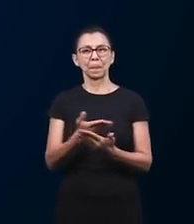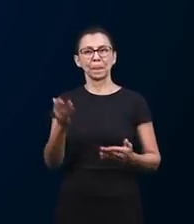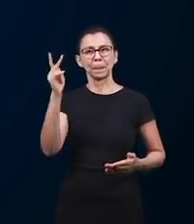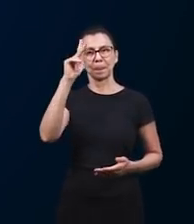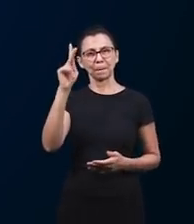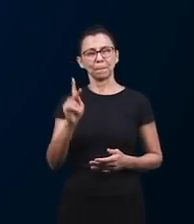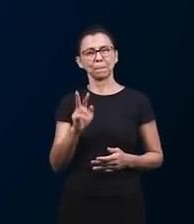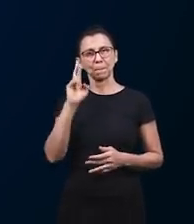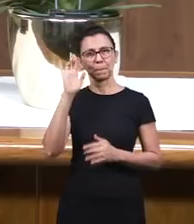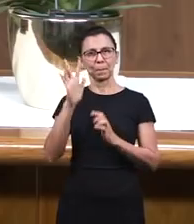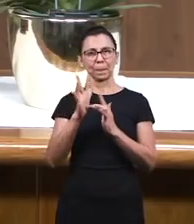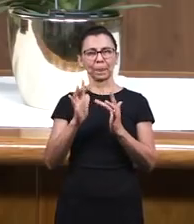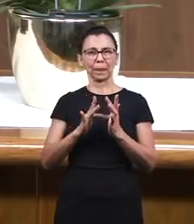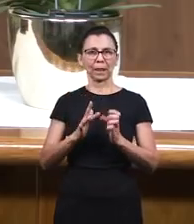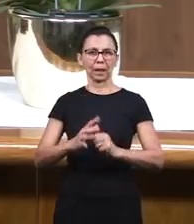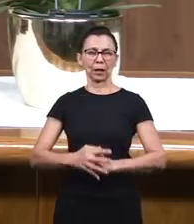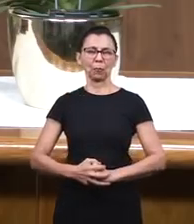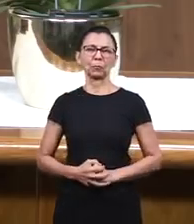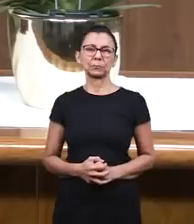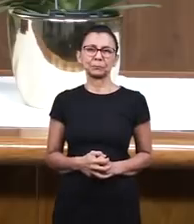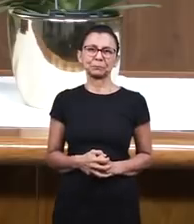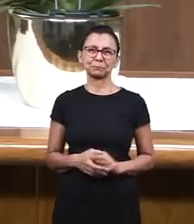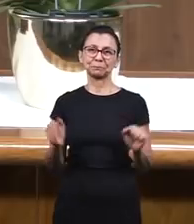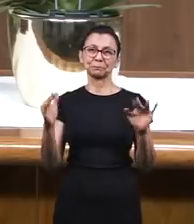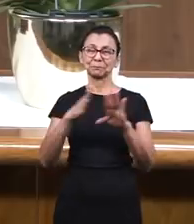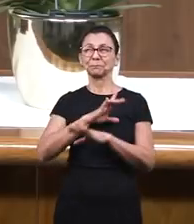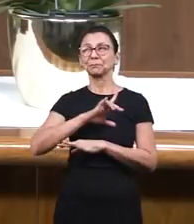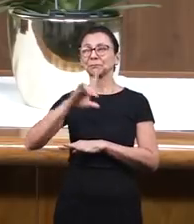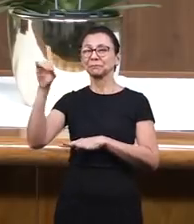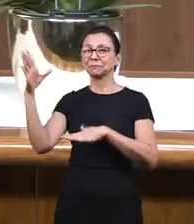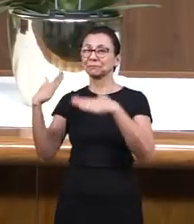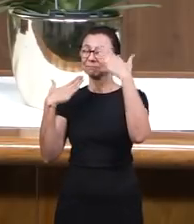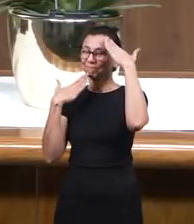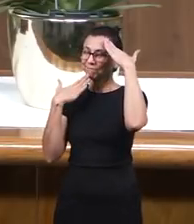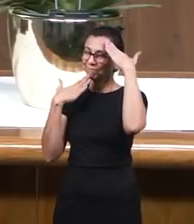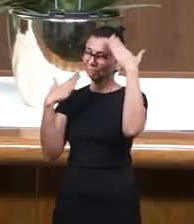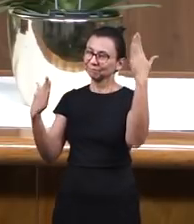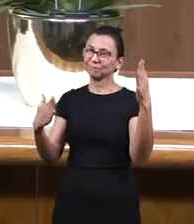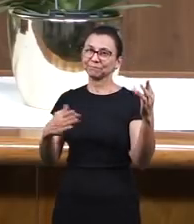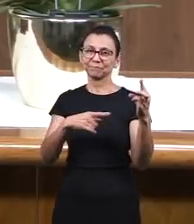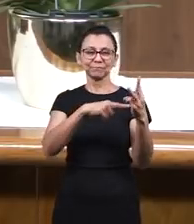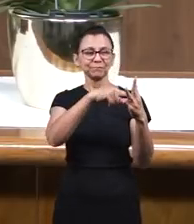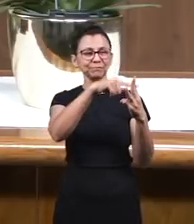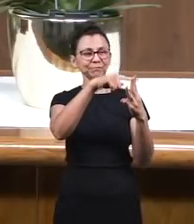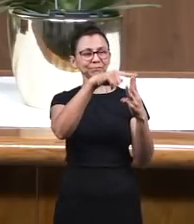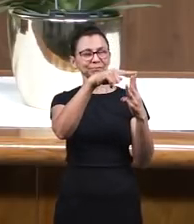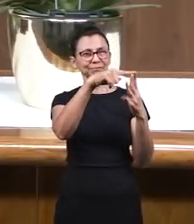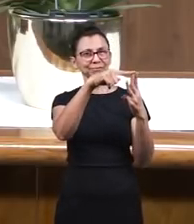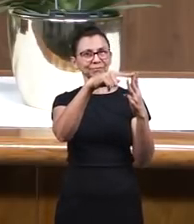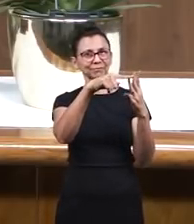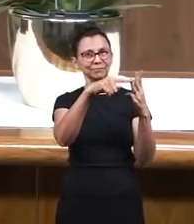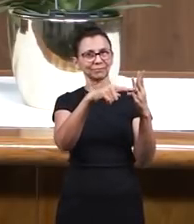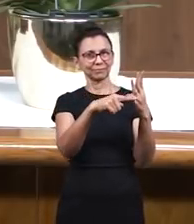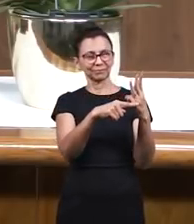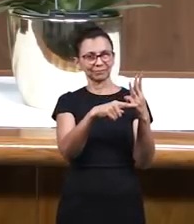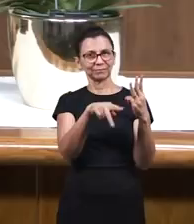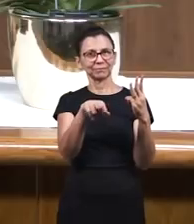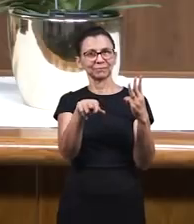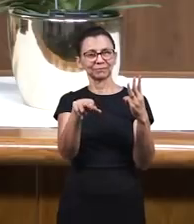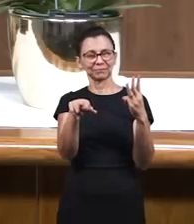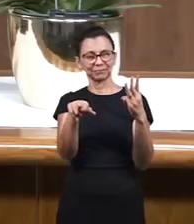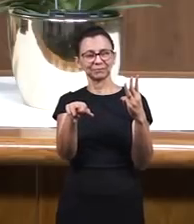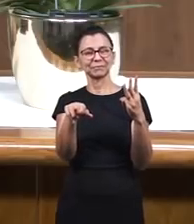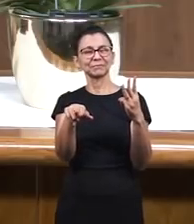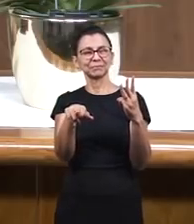Senhor Jesus. Glória a Deus. Obrigado aos queridos João Marcos e Rodrigo Xavier, e também ao